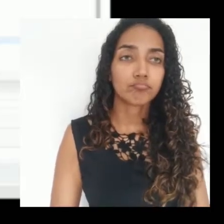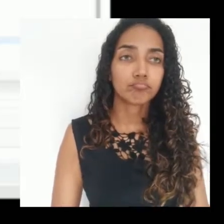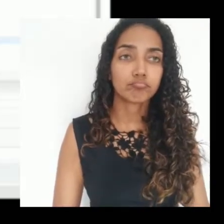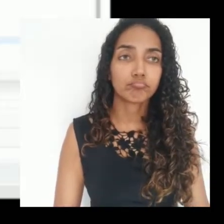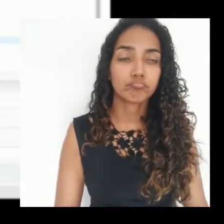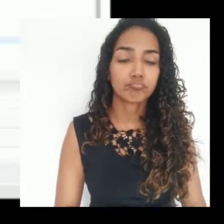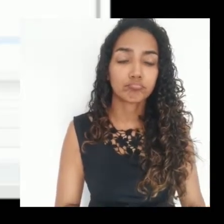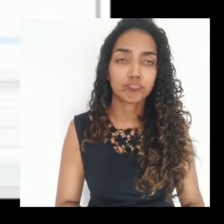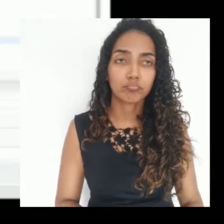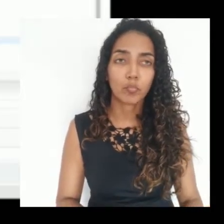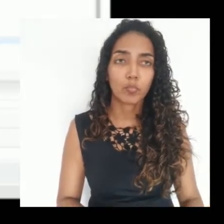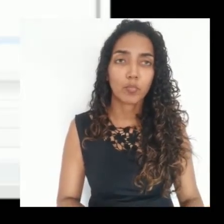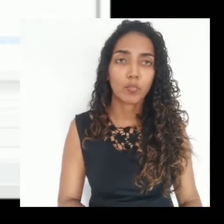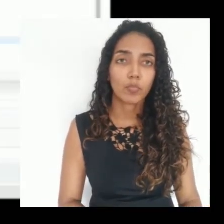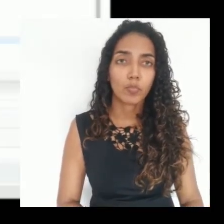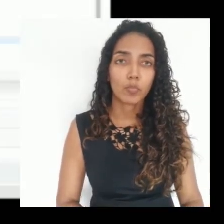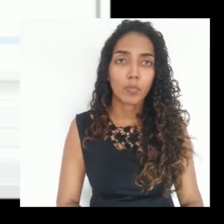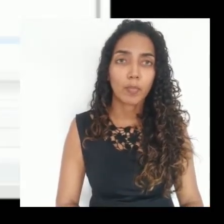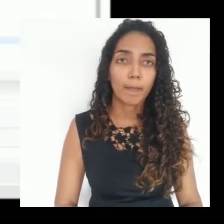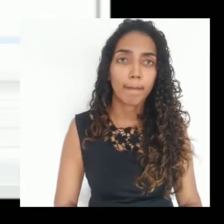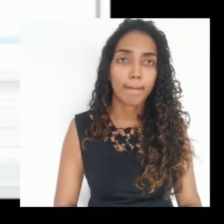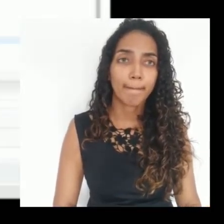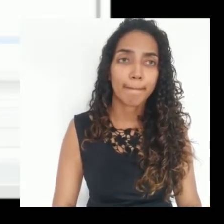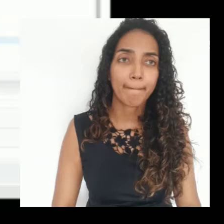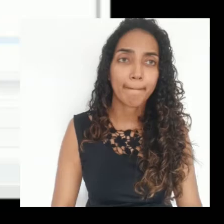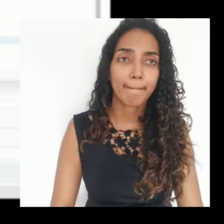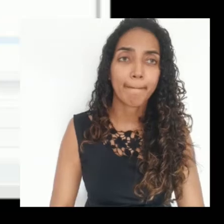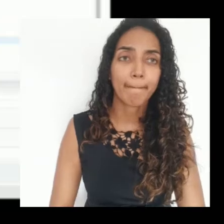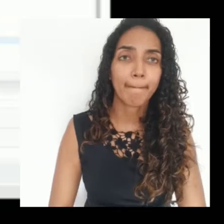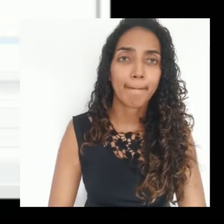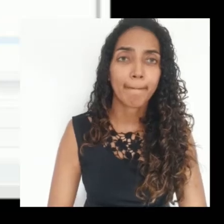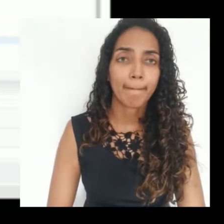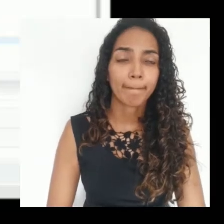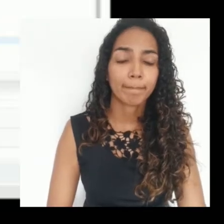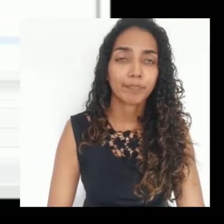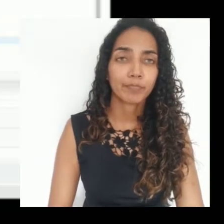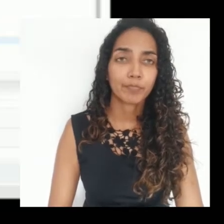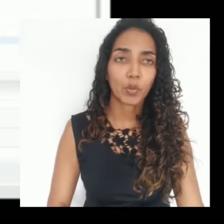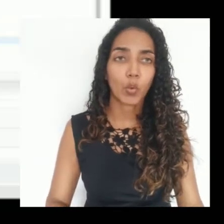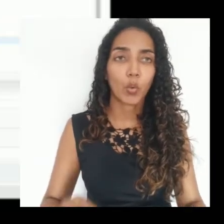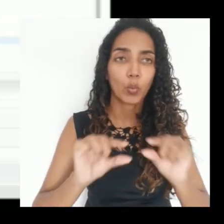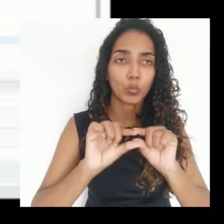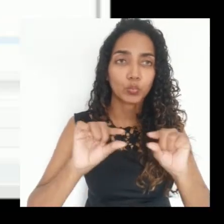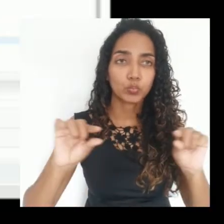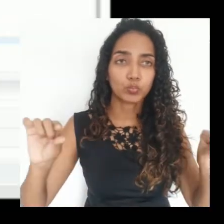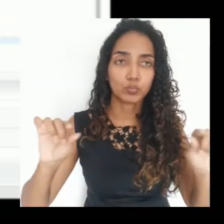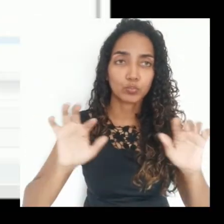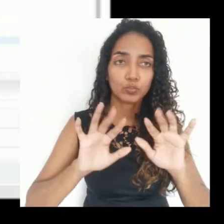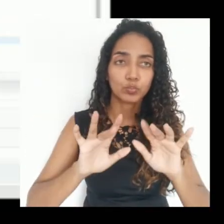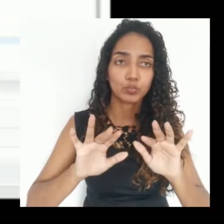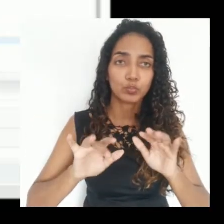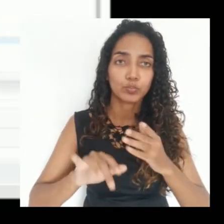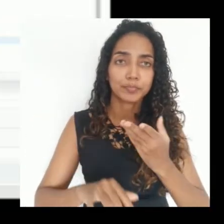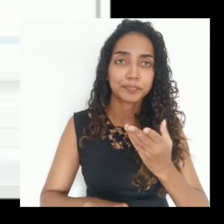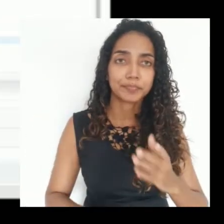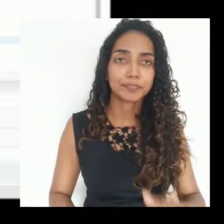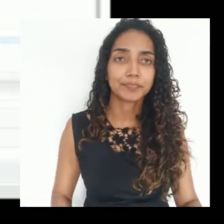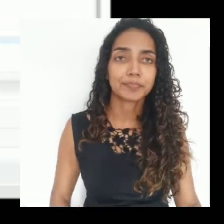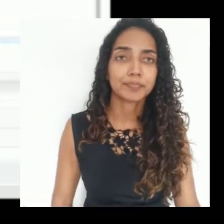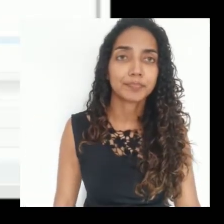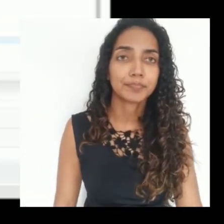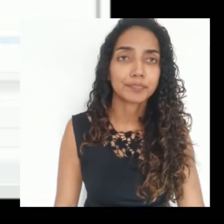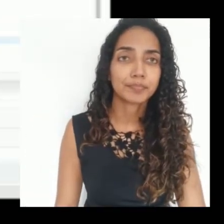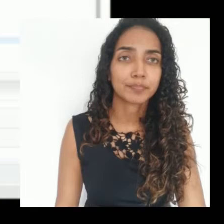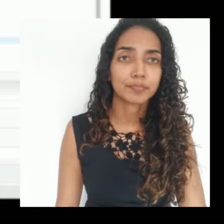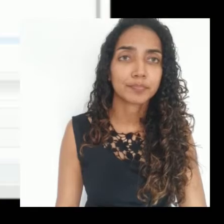o código, colocar assim, turma, tá aqui o código, mais colocar